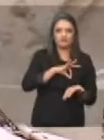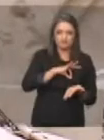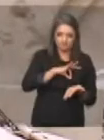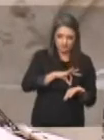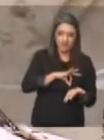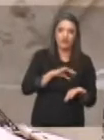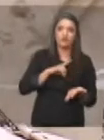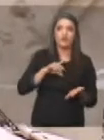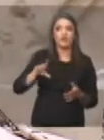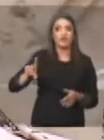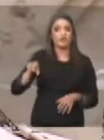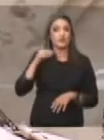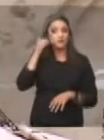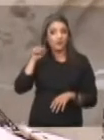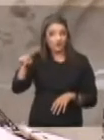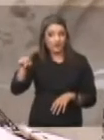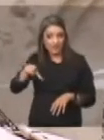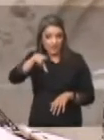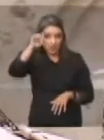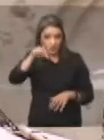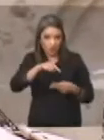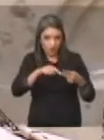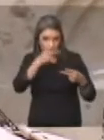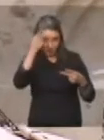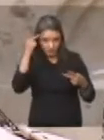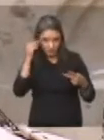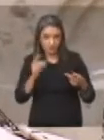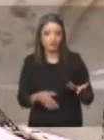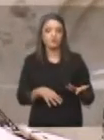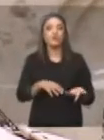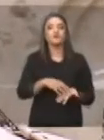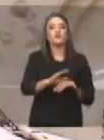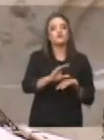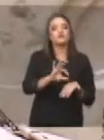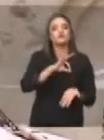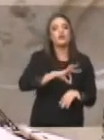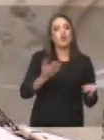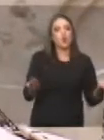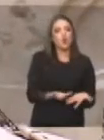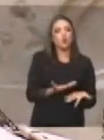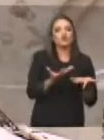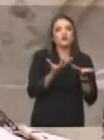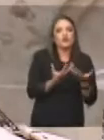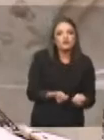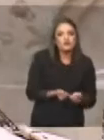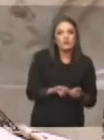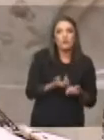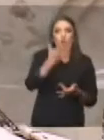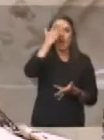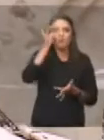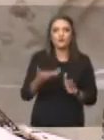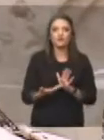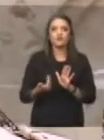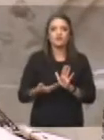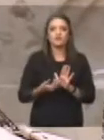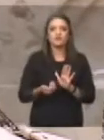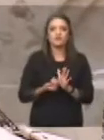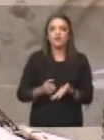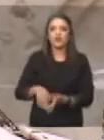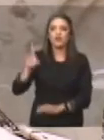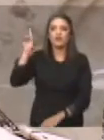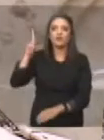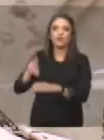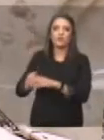nomeados por Silas Câmara eram feitas sucessivos saques. Em seguida, ocorriam depósitos em dinheiro nas contas de